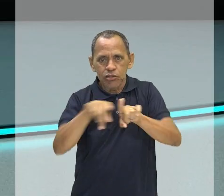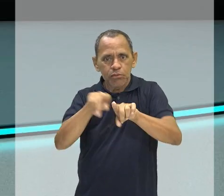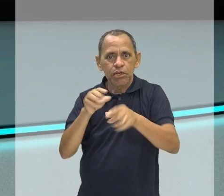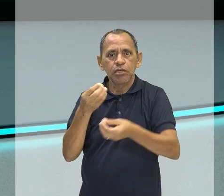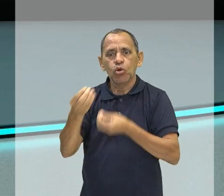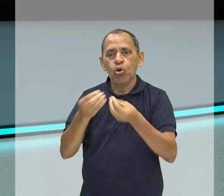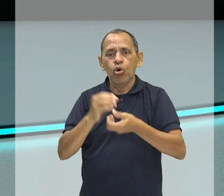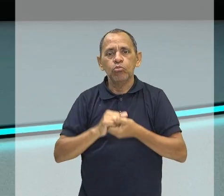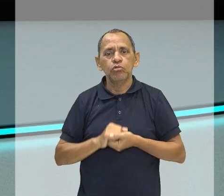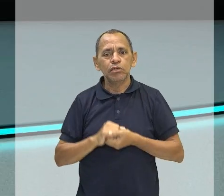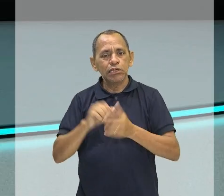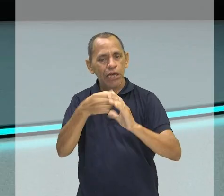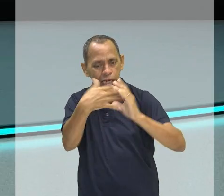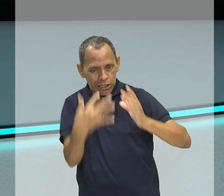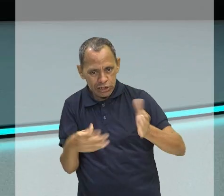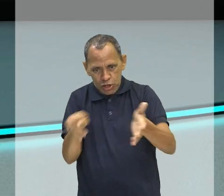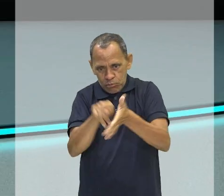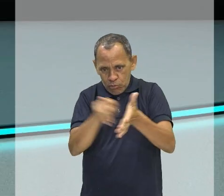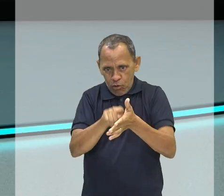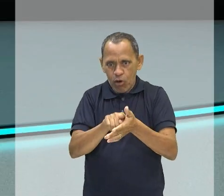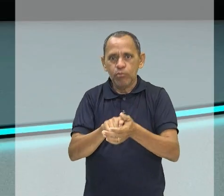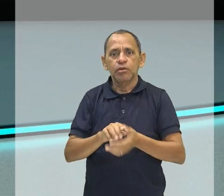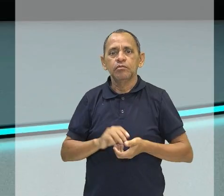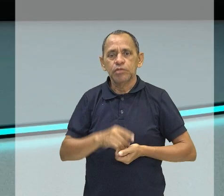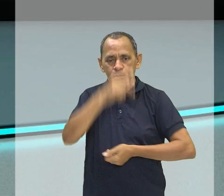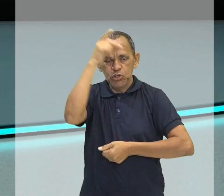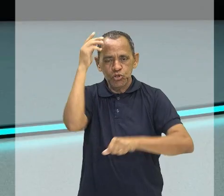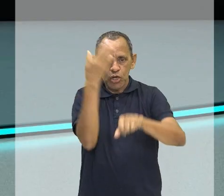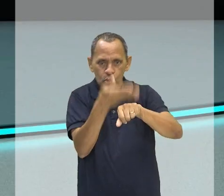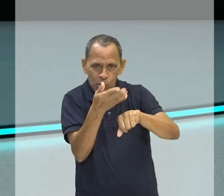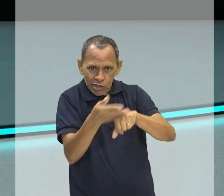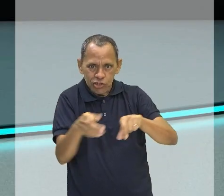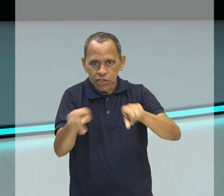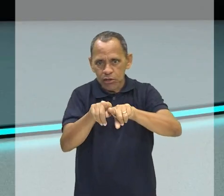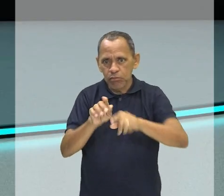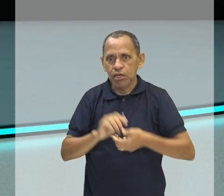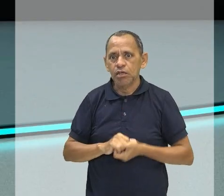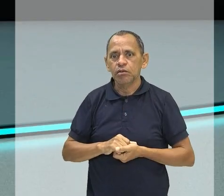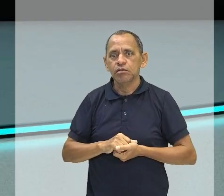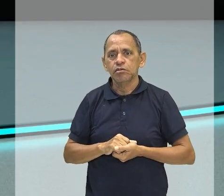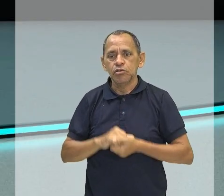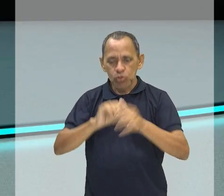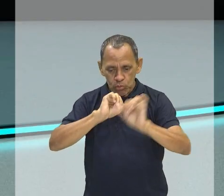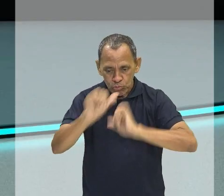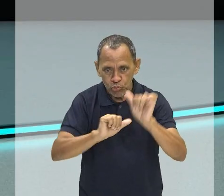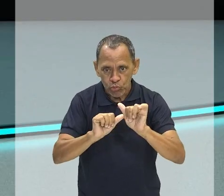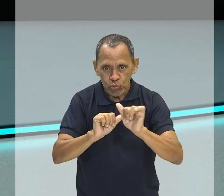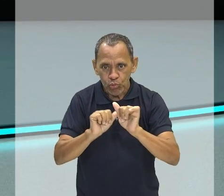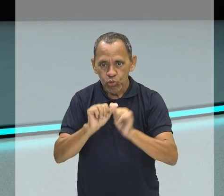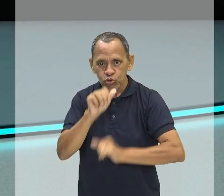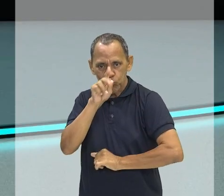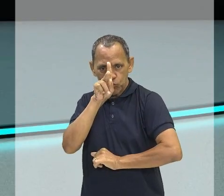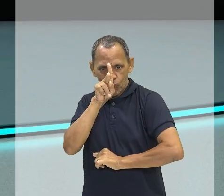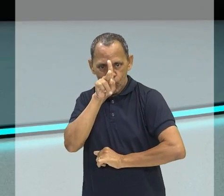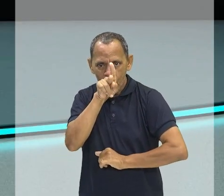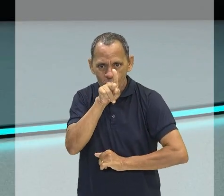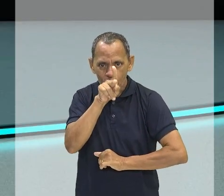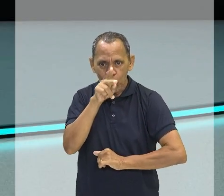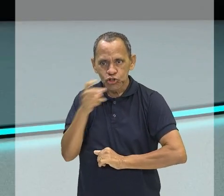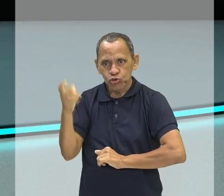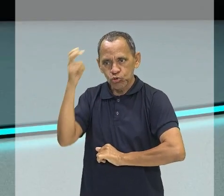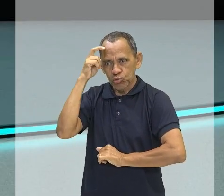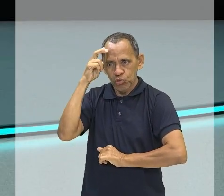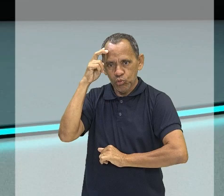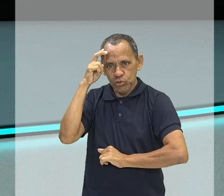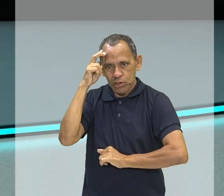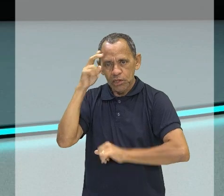E isso faz com que o praticante se torne uma pessoa forte, culta, né? Que